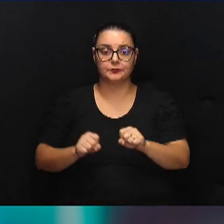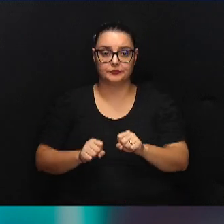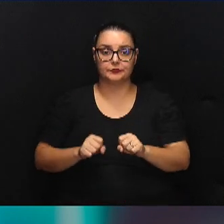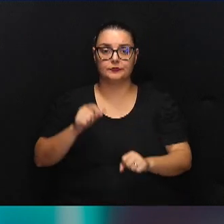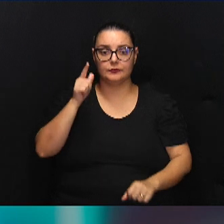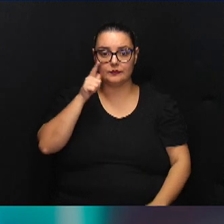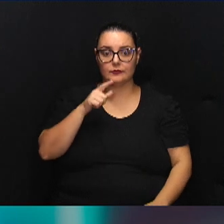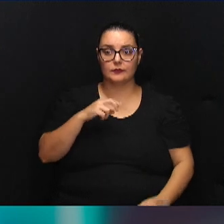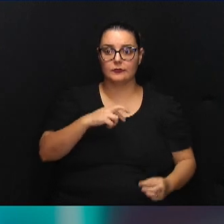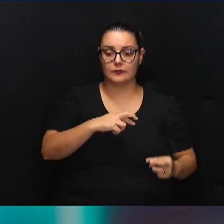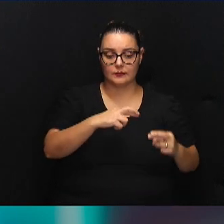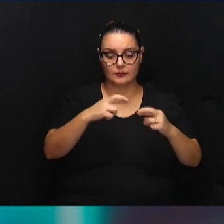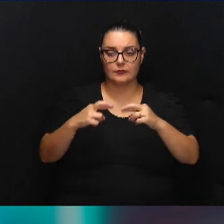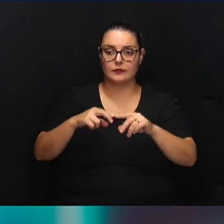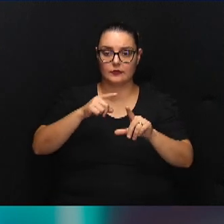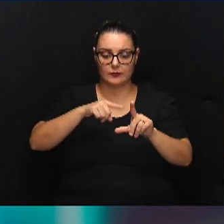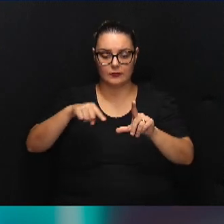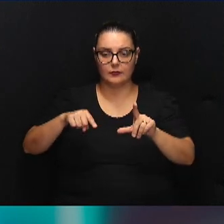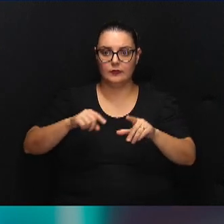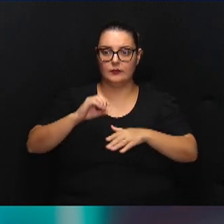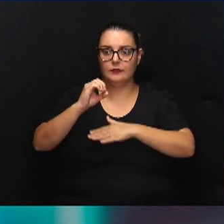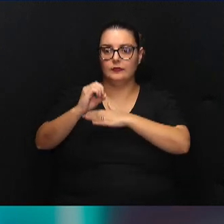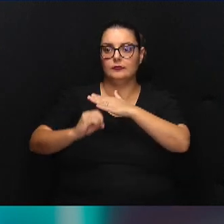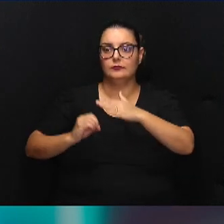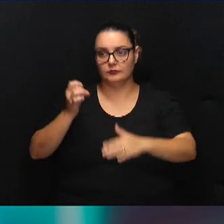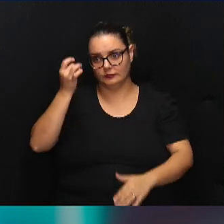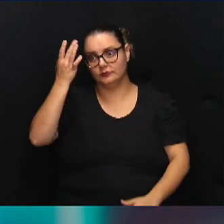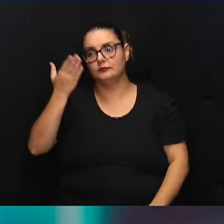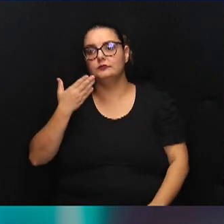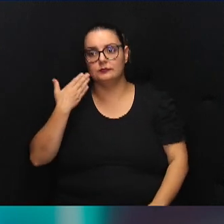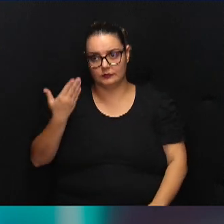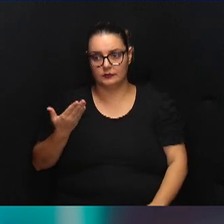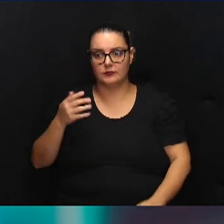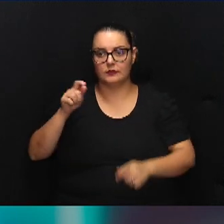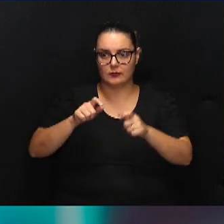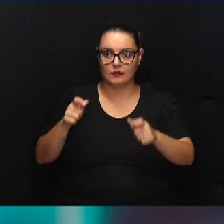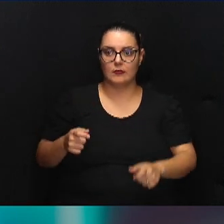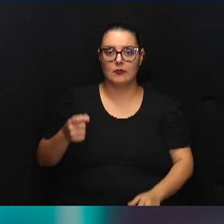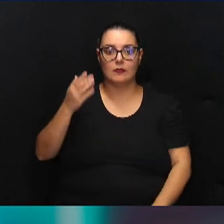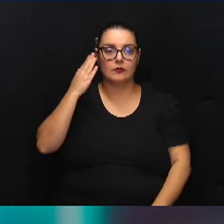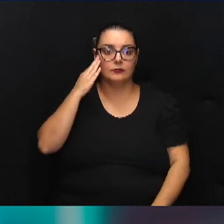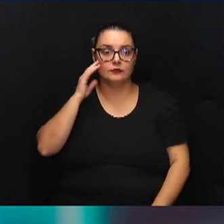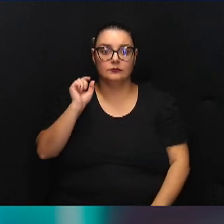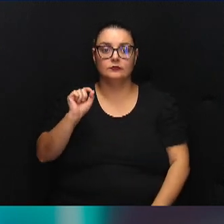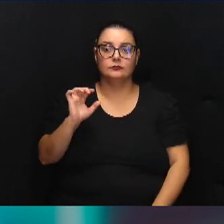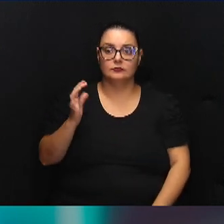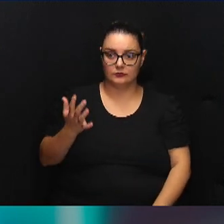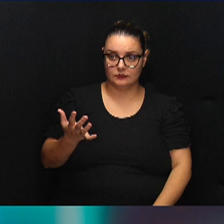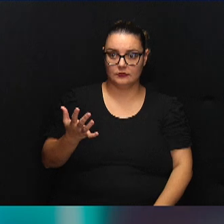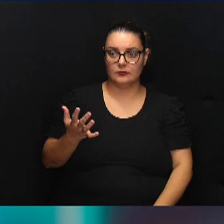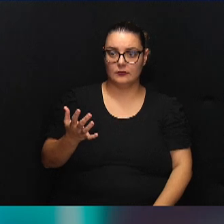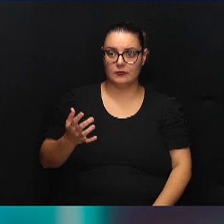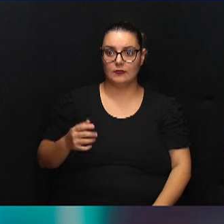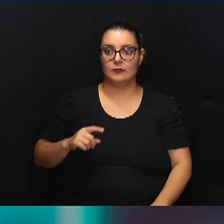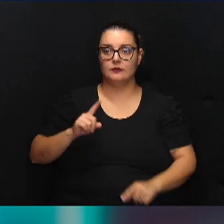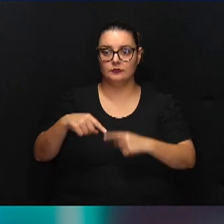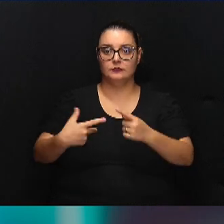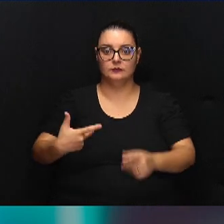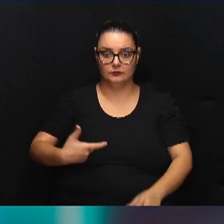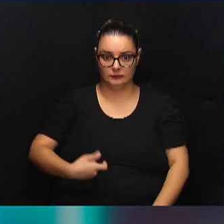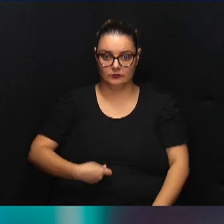conseguindo ver todo o gráfico da variação ao longo do dia, facilita muito para a pessoa prever o que vai acontecer e prever as suas próximas doses de insulina.